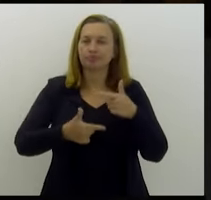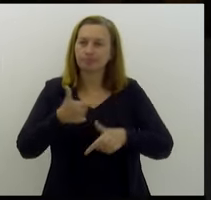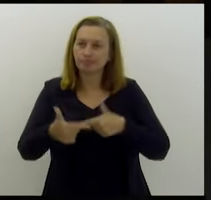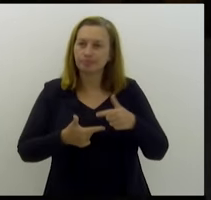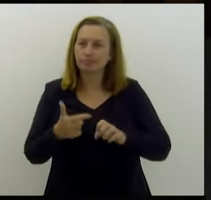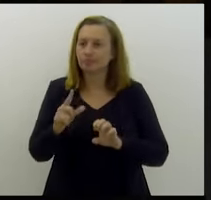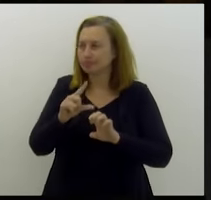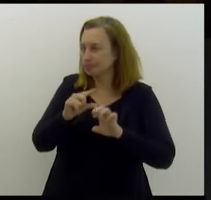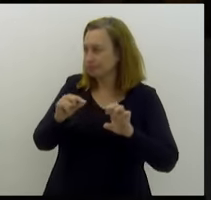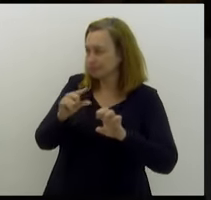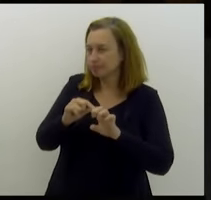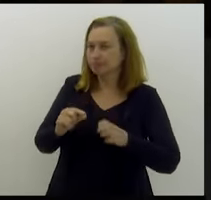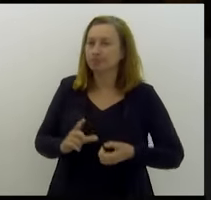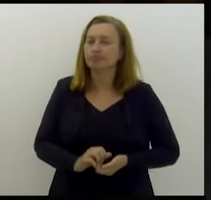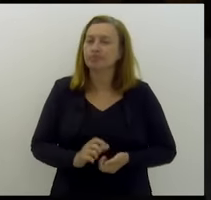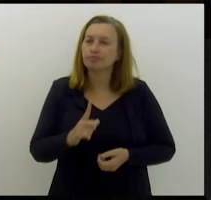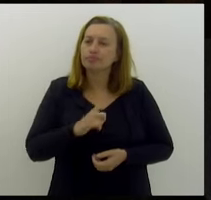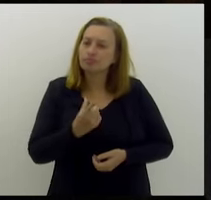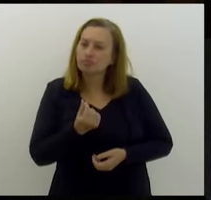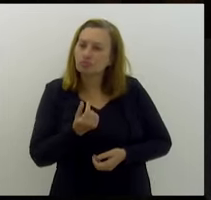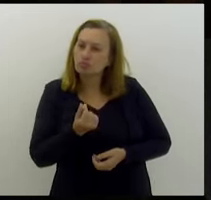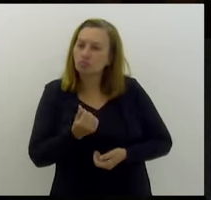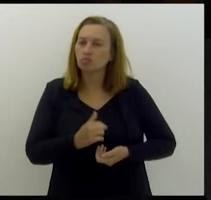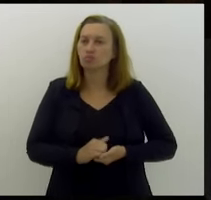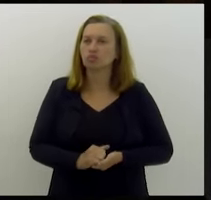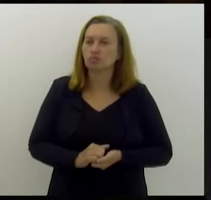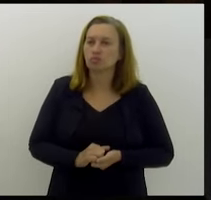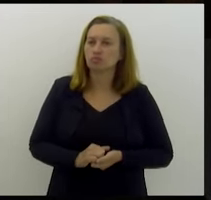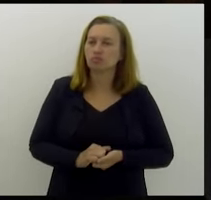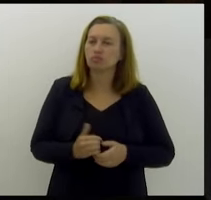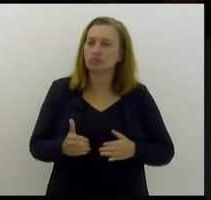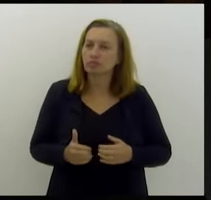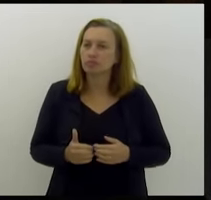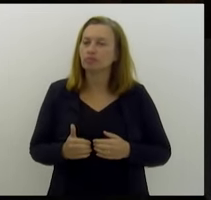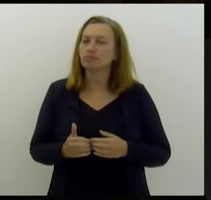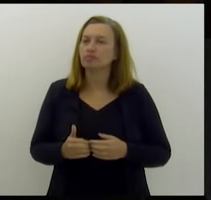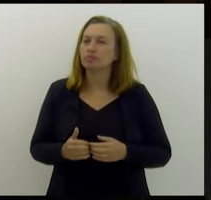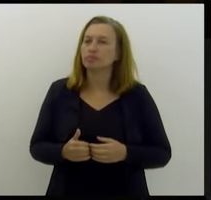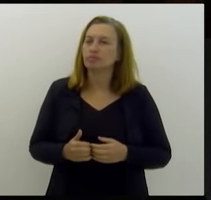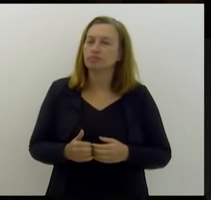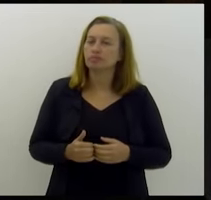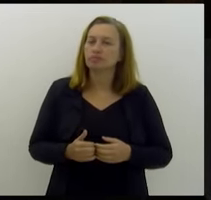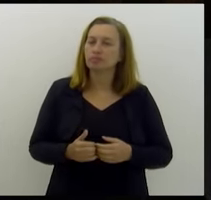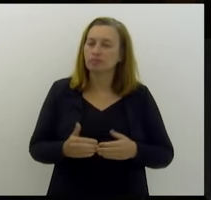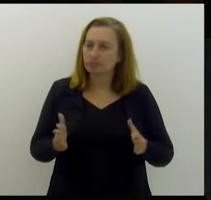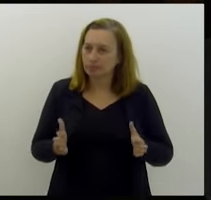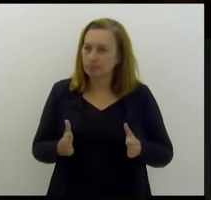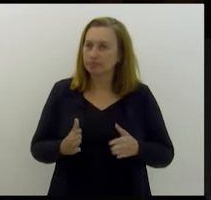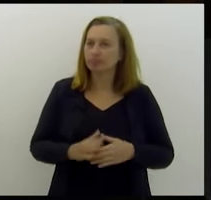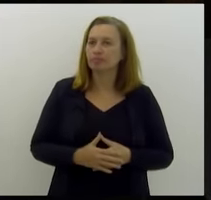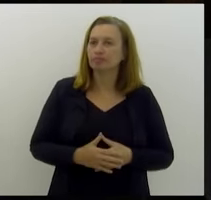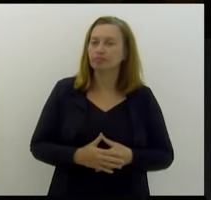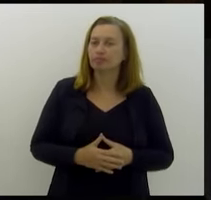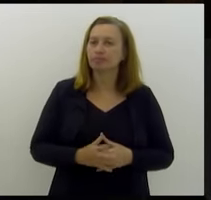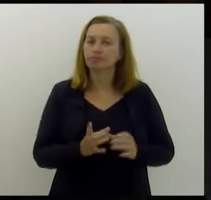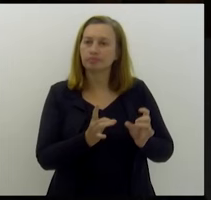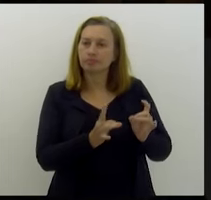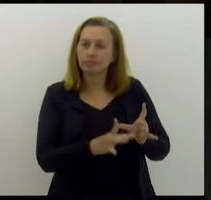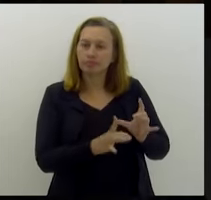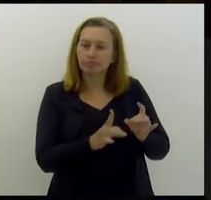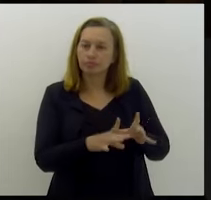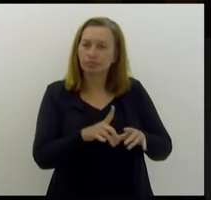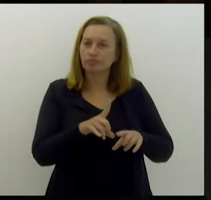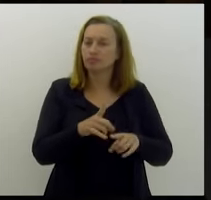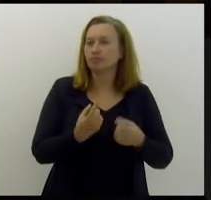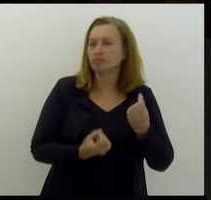empreendedor tenha algum dinheirinho do poder público para abrir o seu negócio para fazer a barraquinha de pipoca para abrir seu